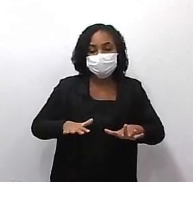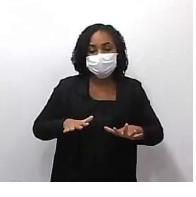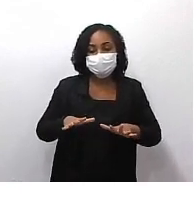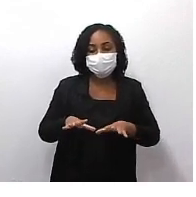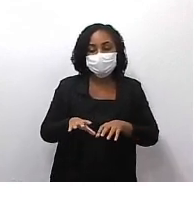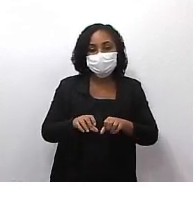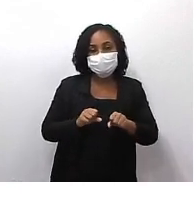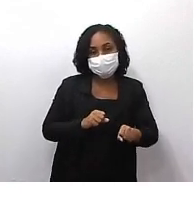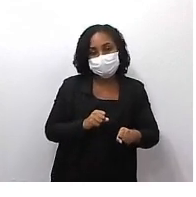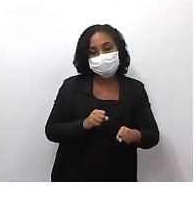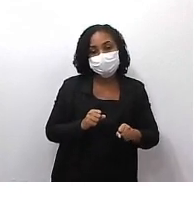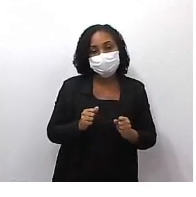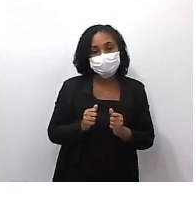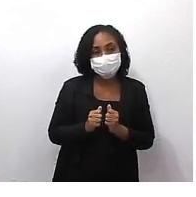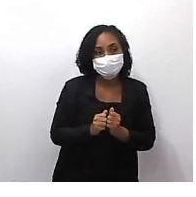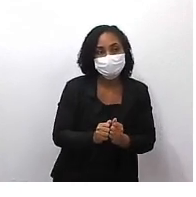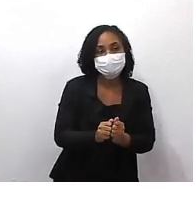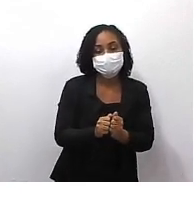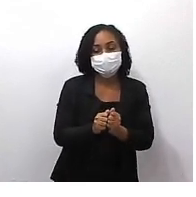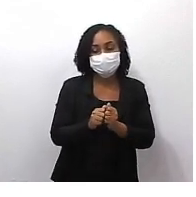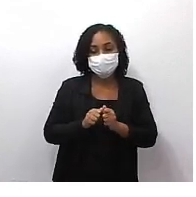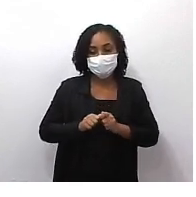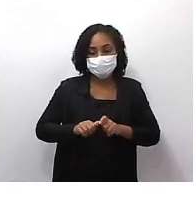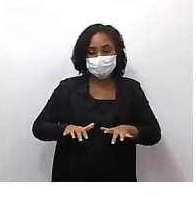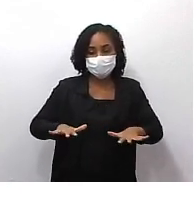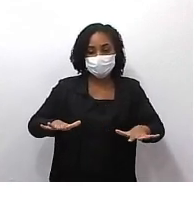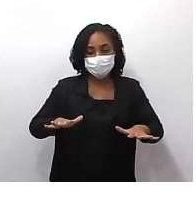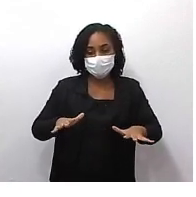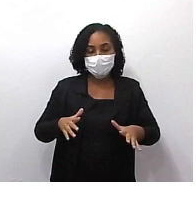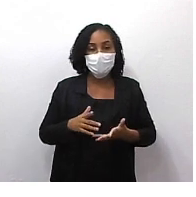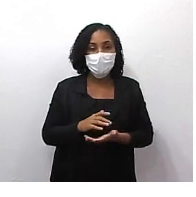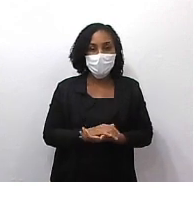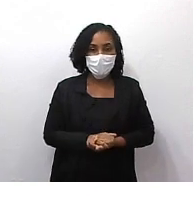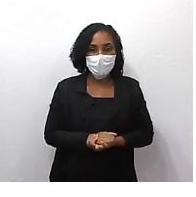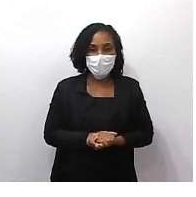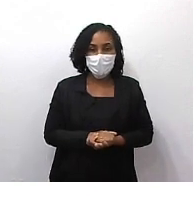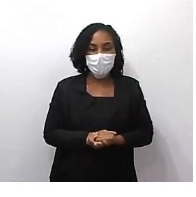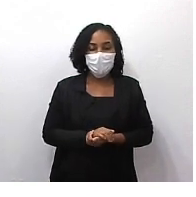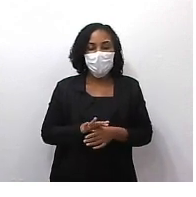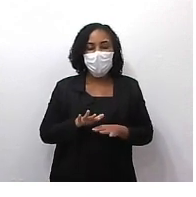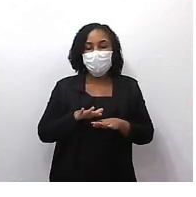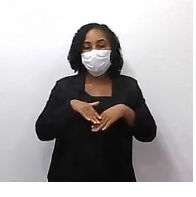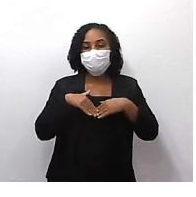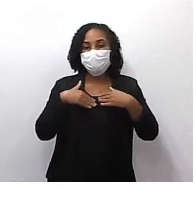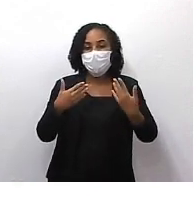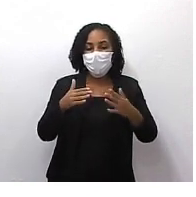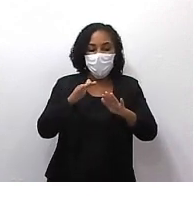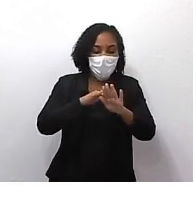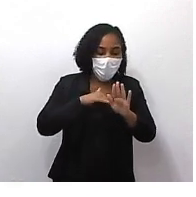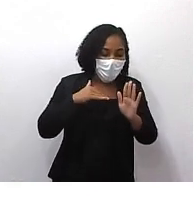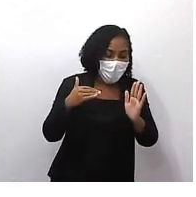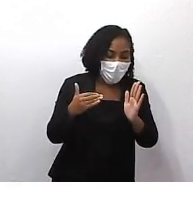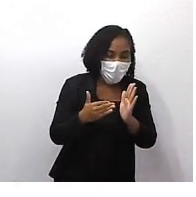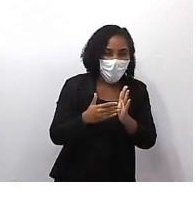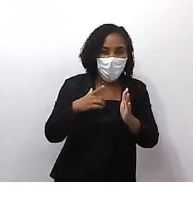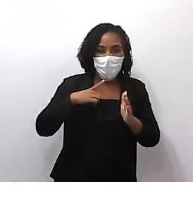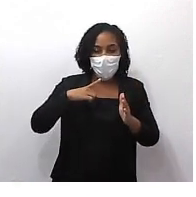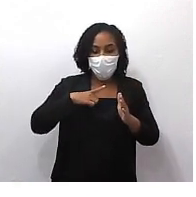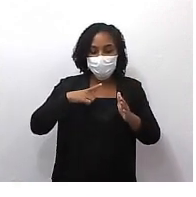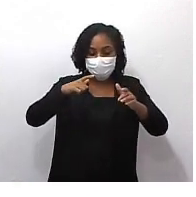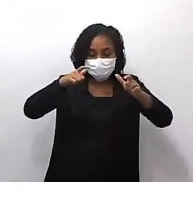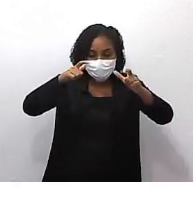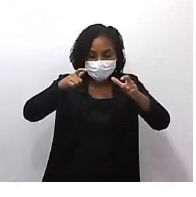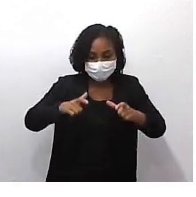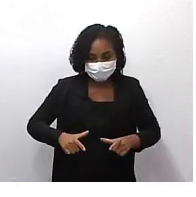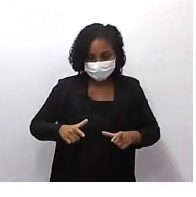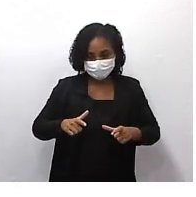formado junto com os afluentes e os subafluentes. Então, toda essa área, todo esse